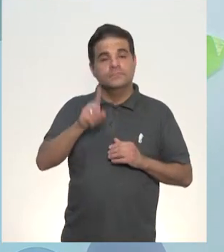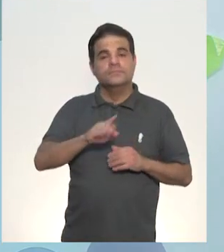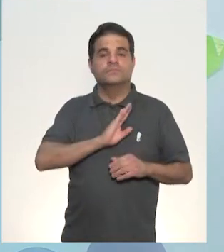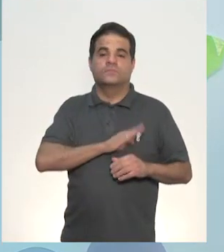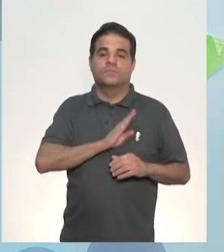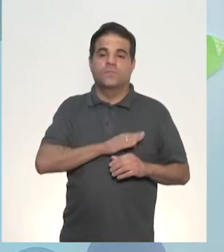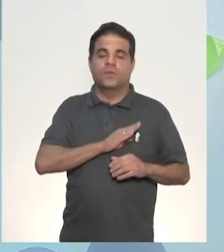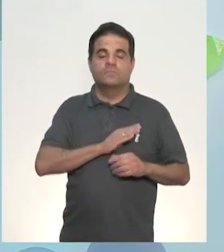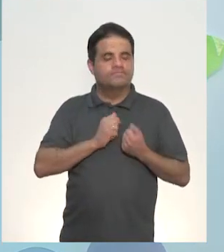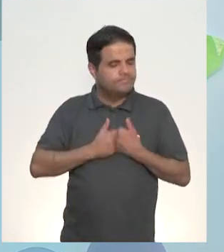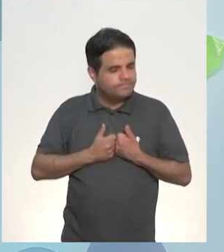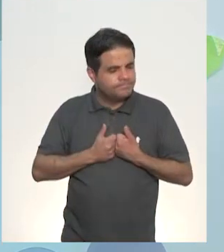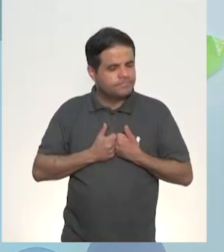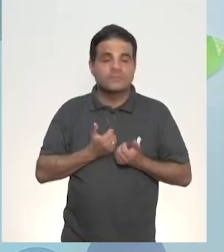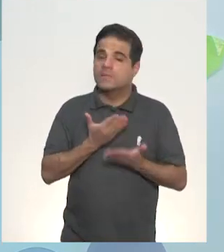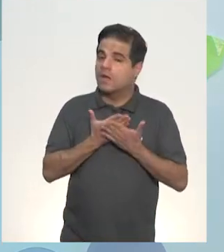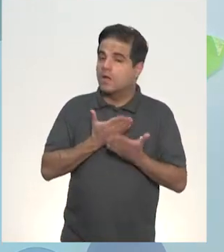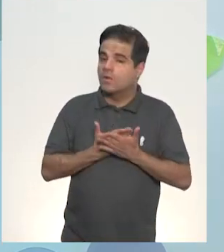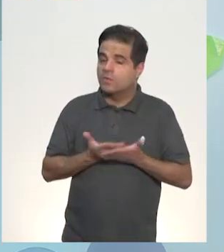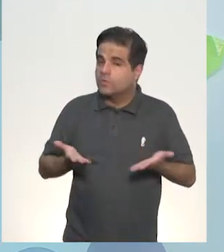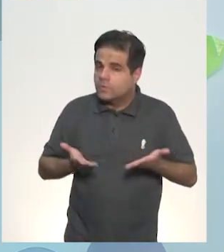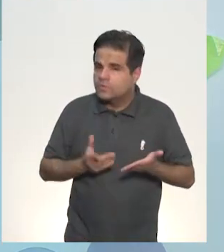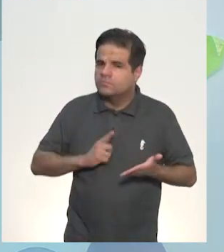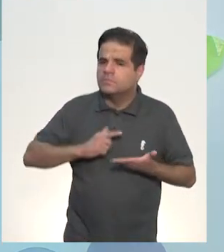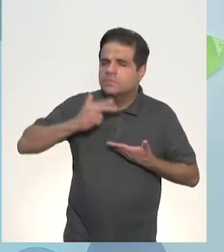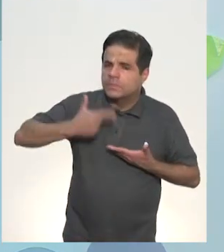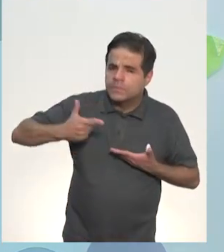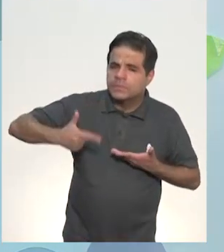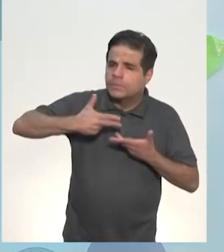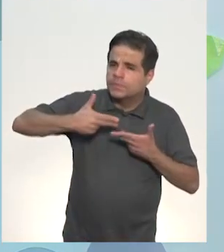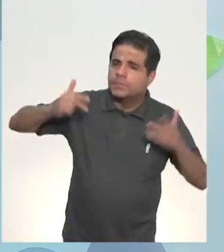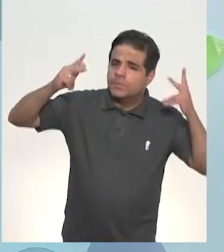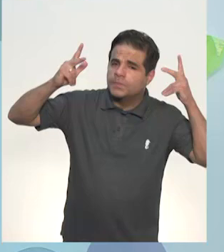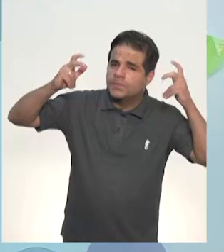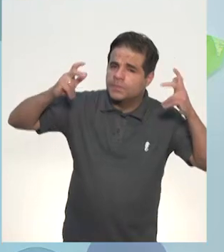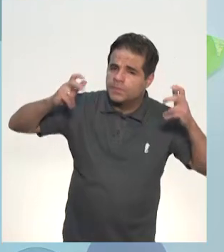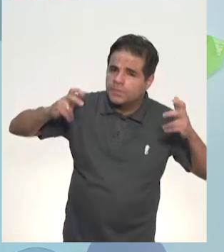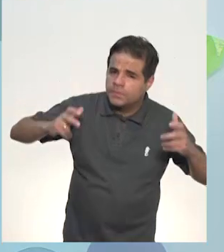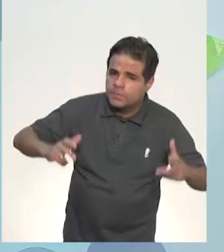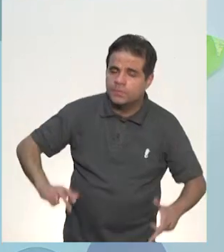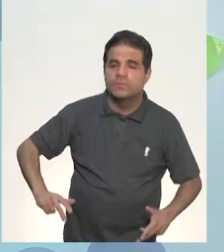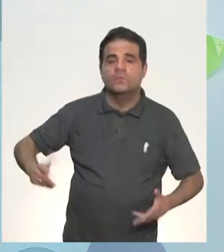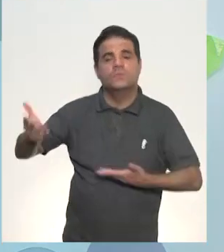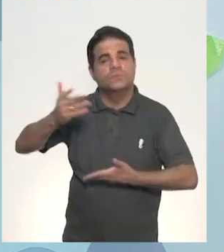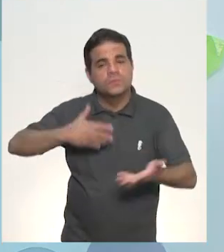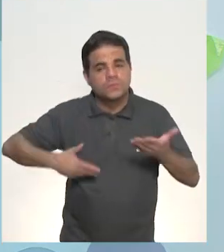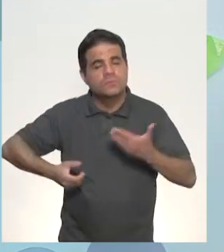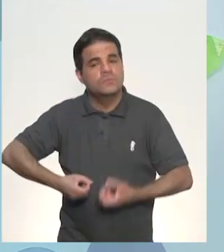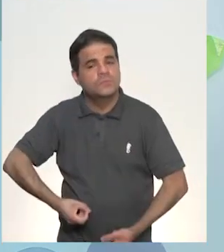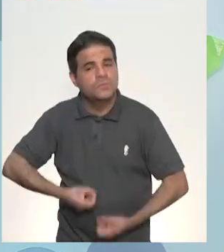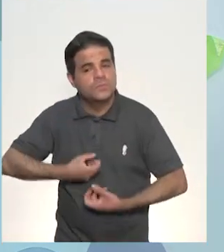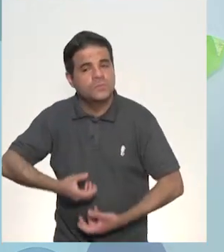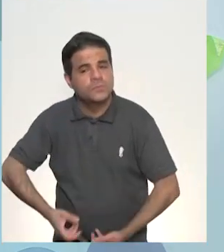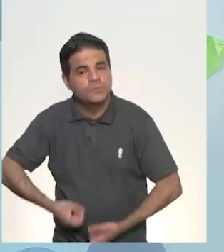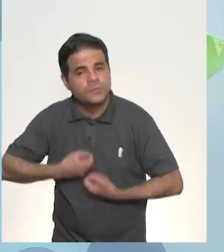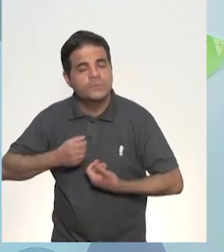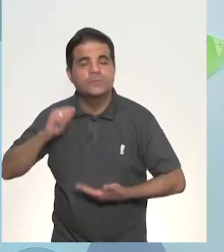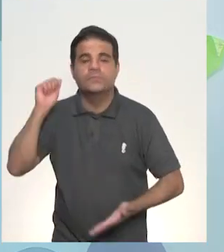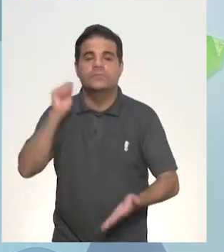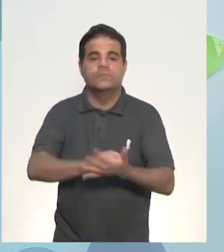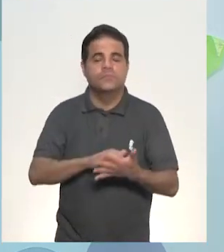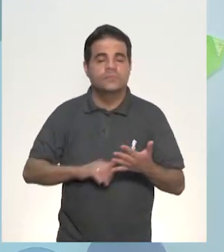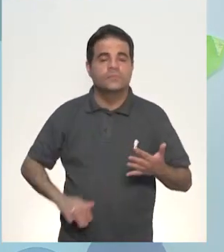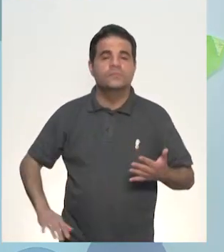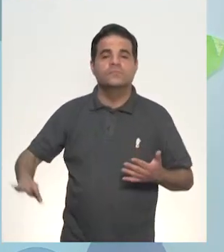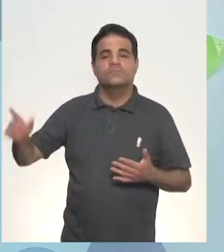coração. Gente, esta foi a nossa aula de hoje. Tem muitas outras questões relativas ao poema nesta atividade, lá na